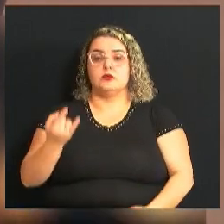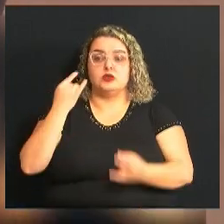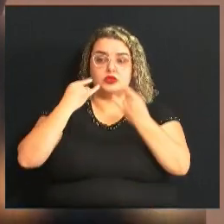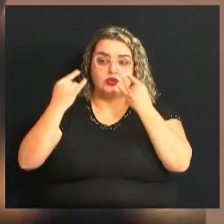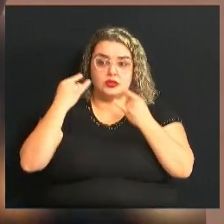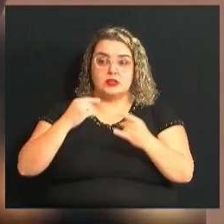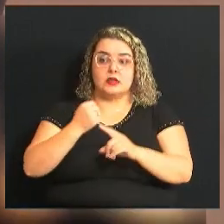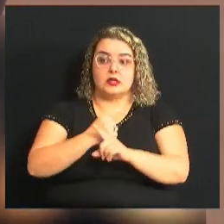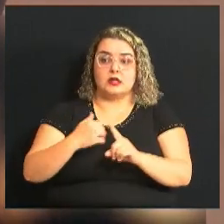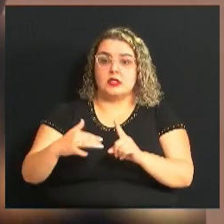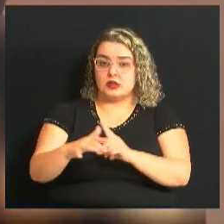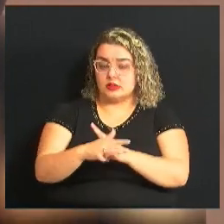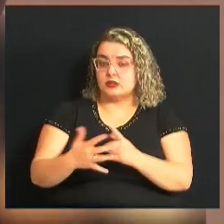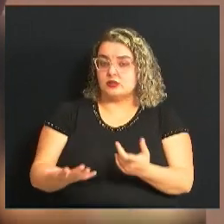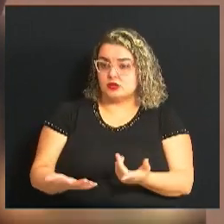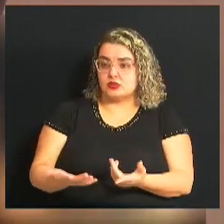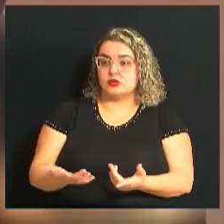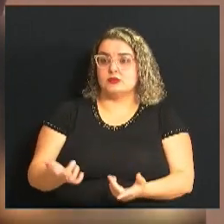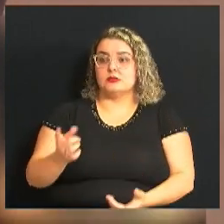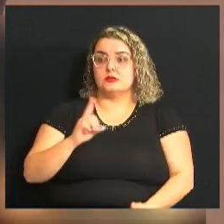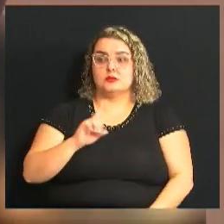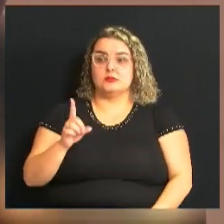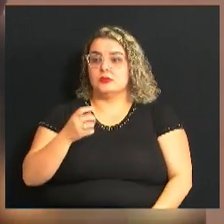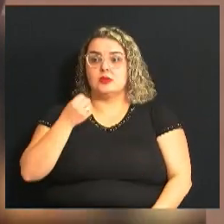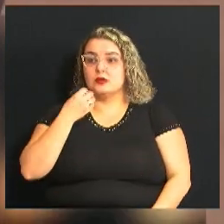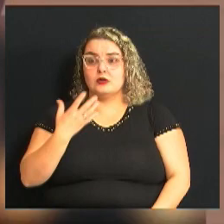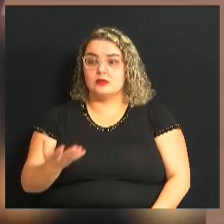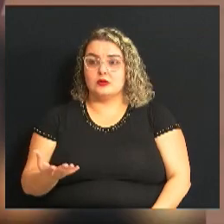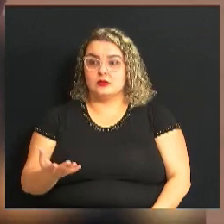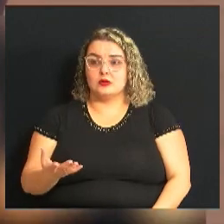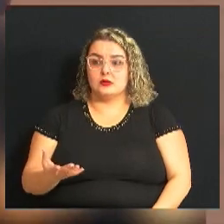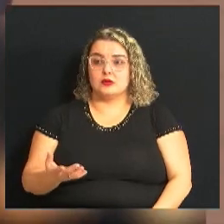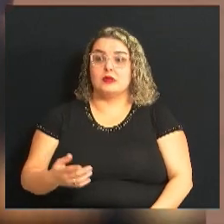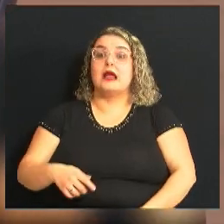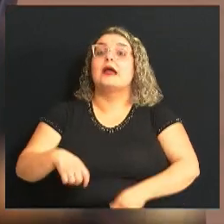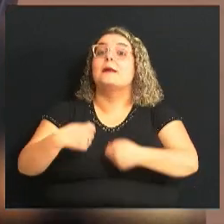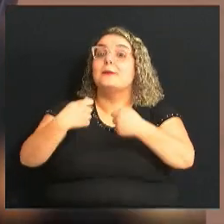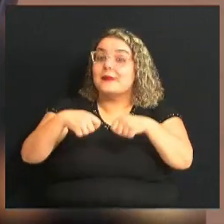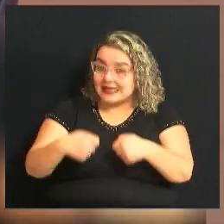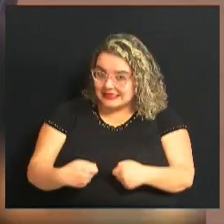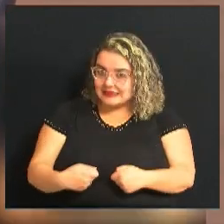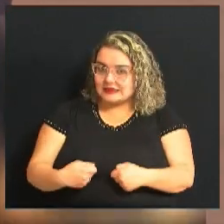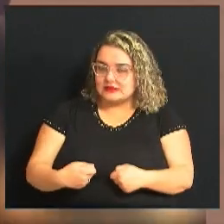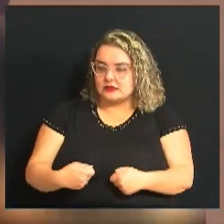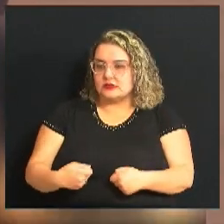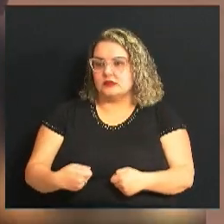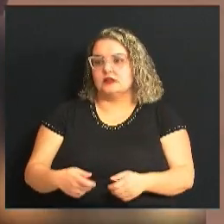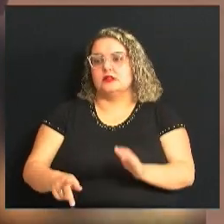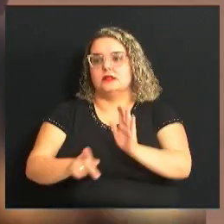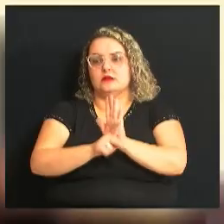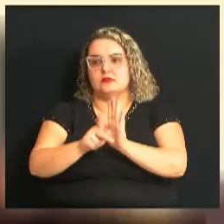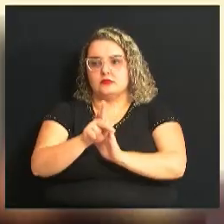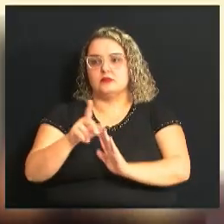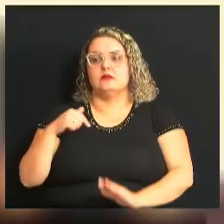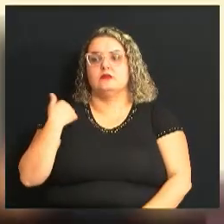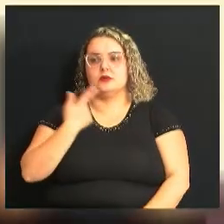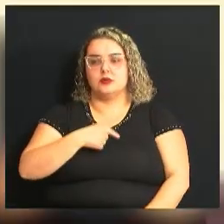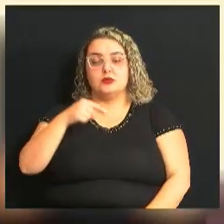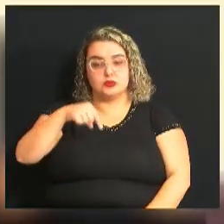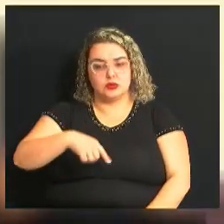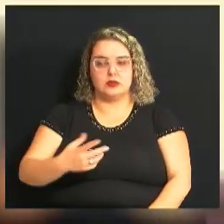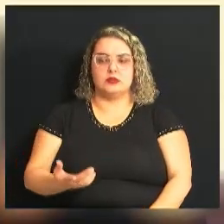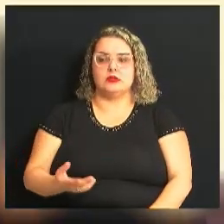que não é bom, é absolutamente necessário que esse projeto de lei passe por nós. Para